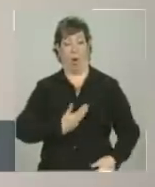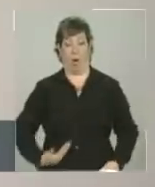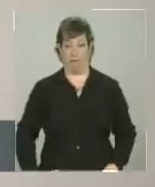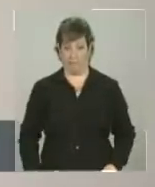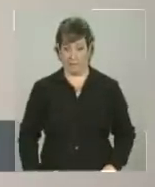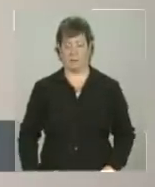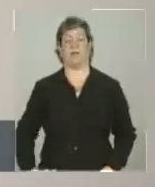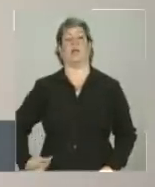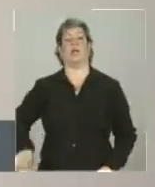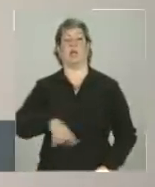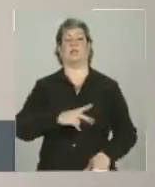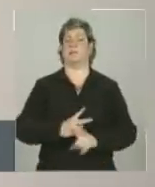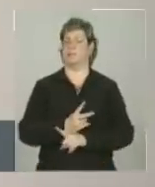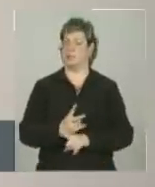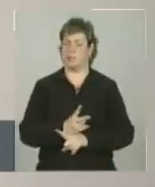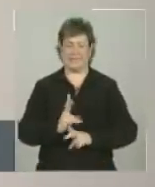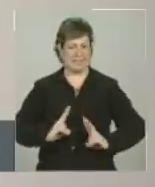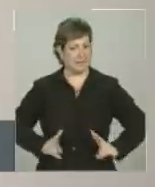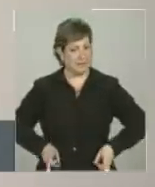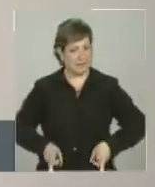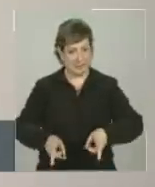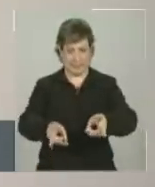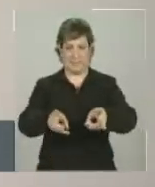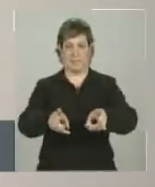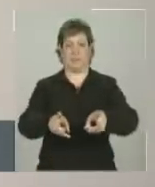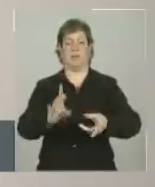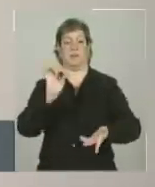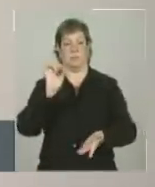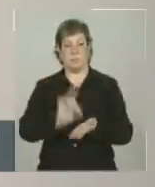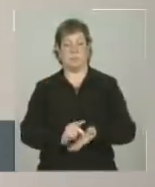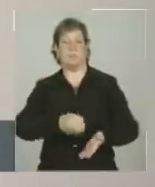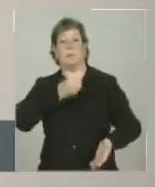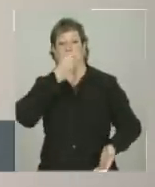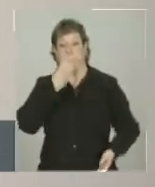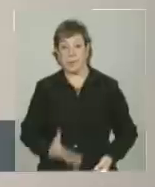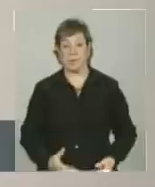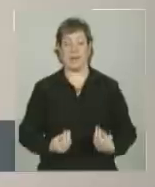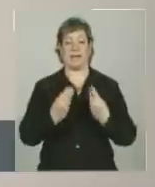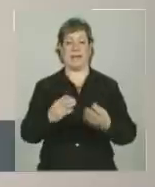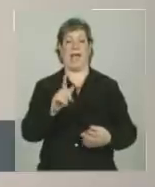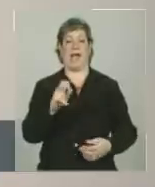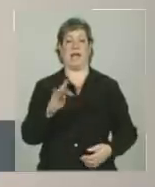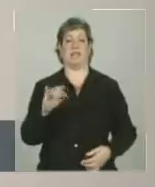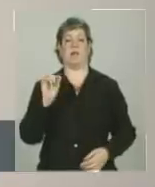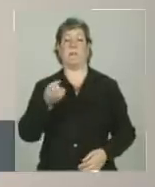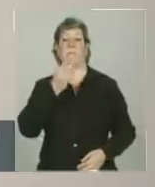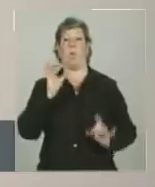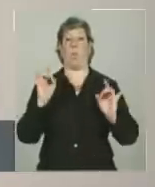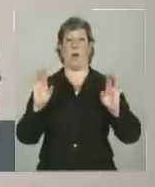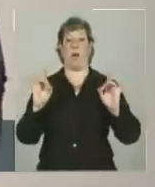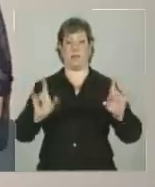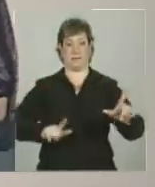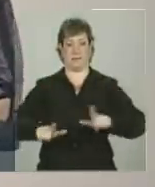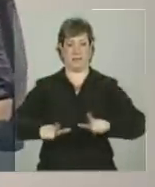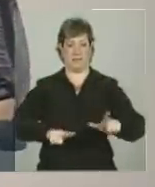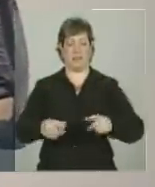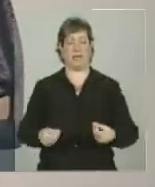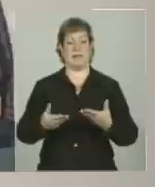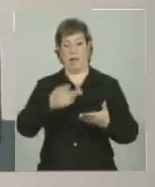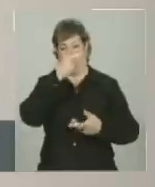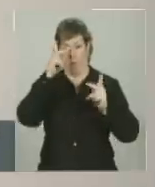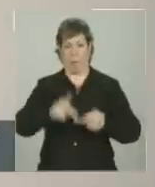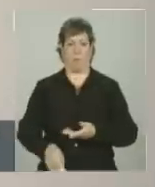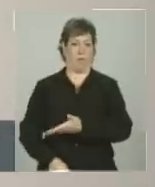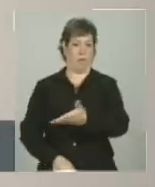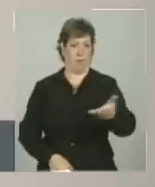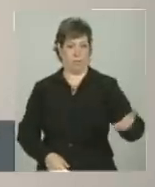nós buscaremos sempre a eficiência para garantir boa qualidade do serviço prestado à